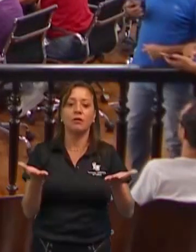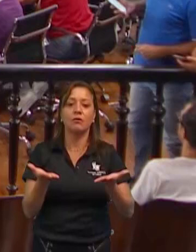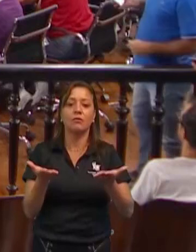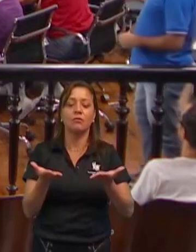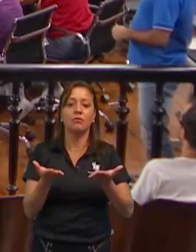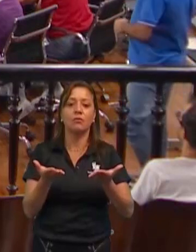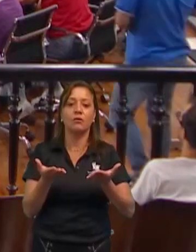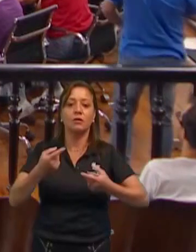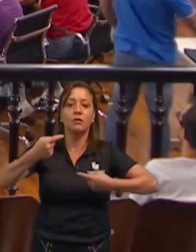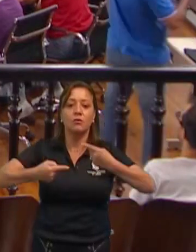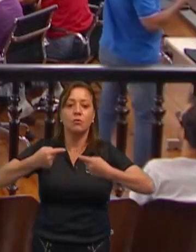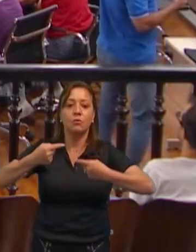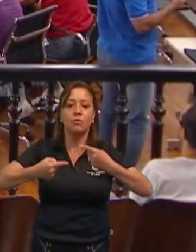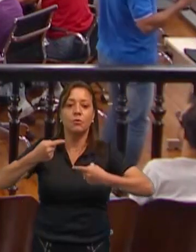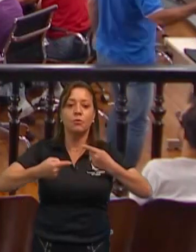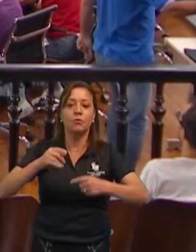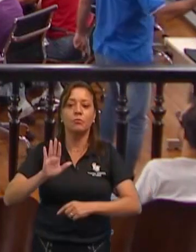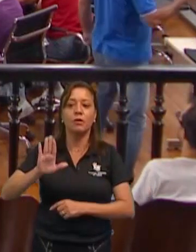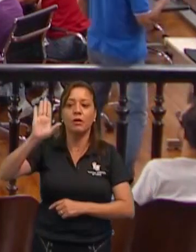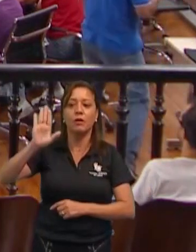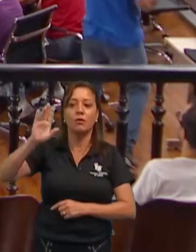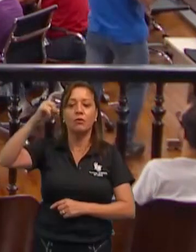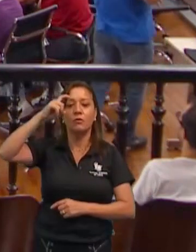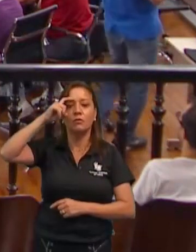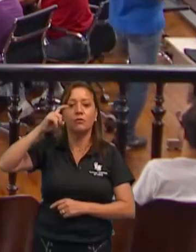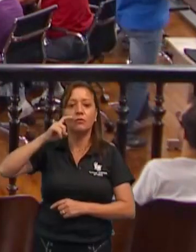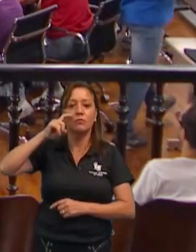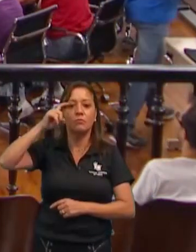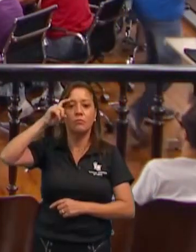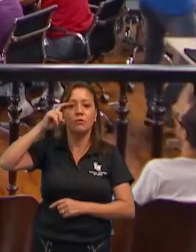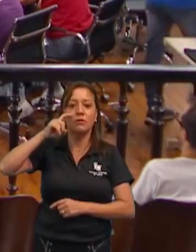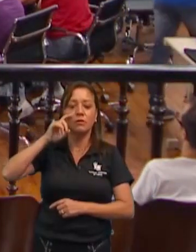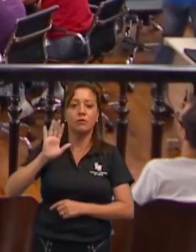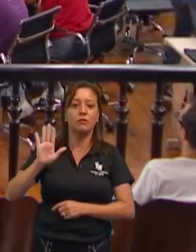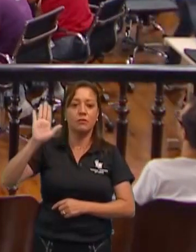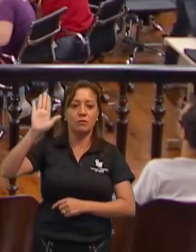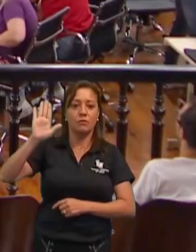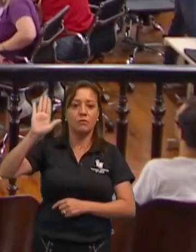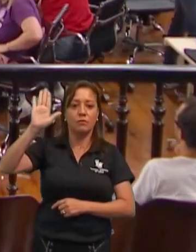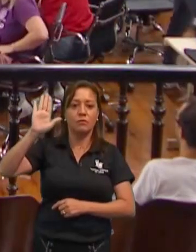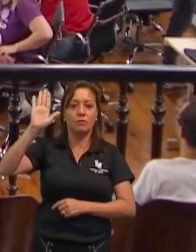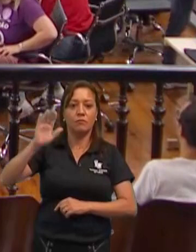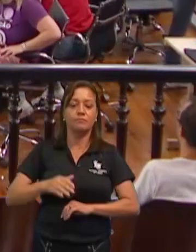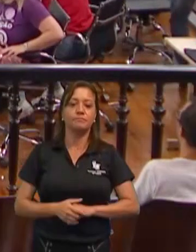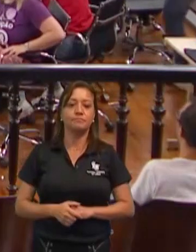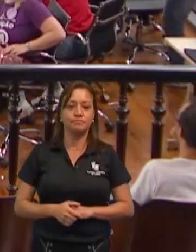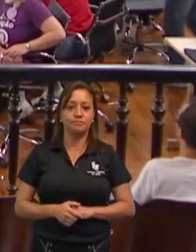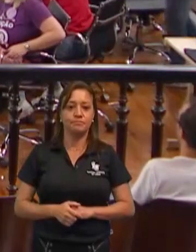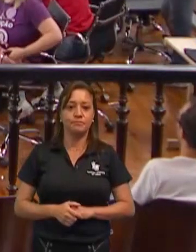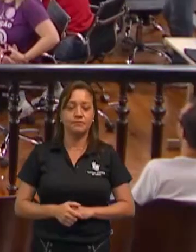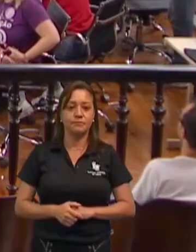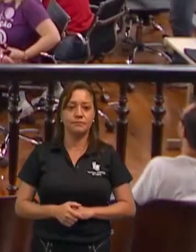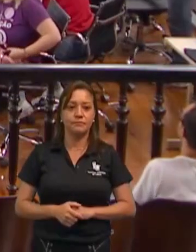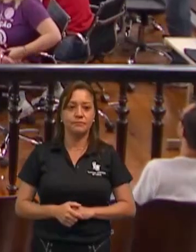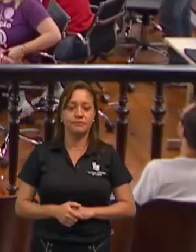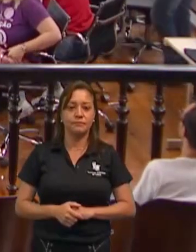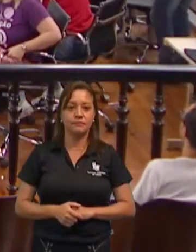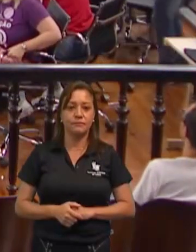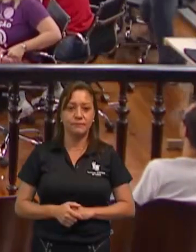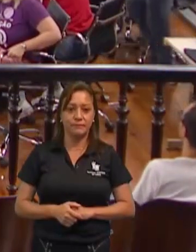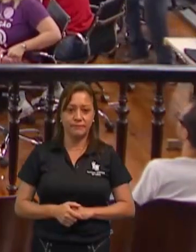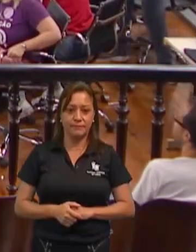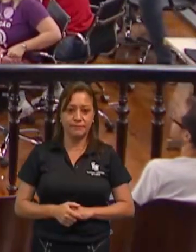Pela ordem, vereador Julinho Rossignoli. Peço a palavra. Com a palavra, vereador Julinho Rossignoli.